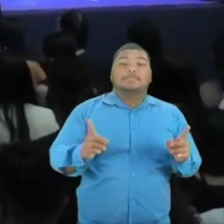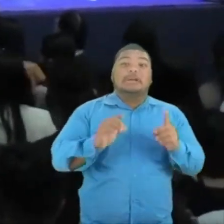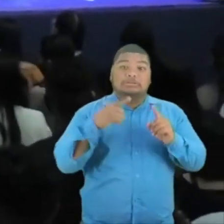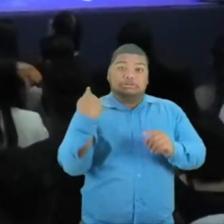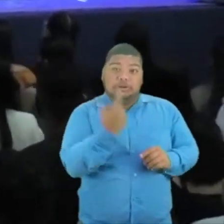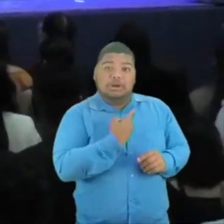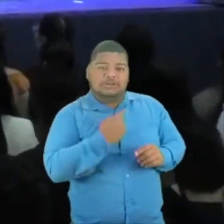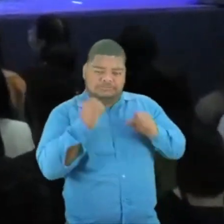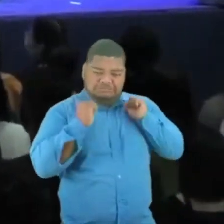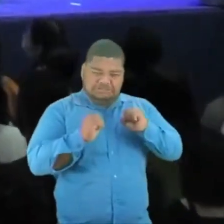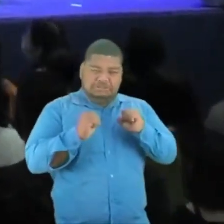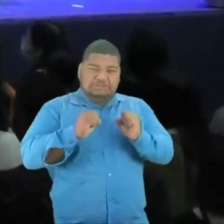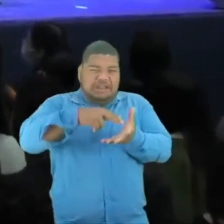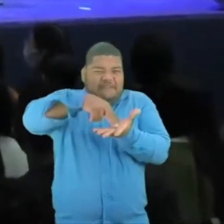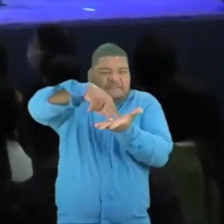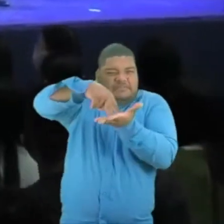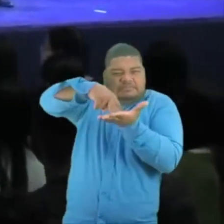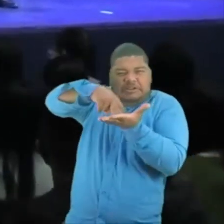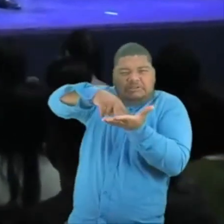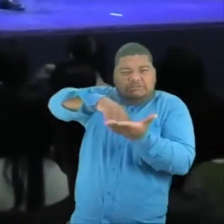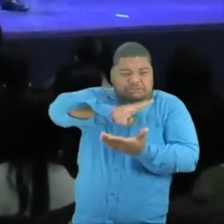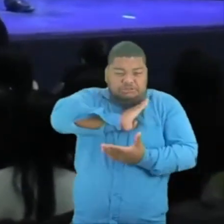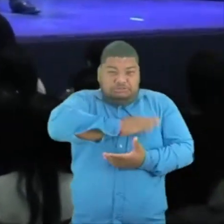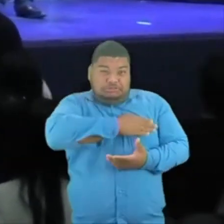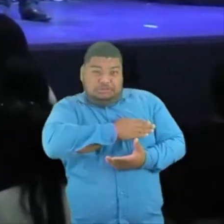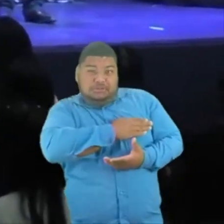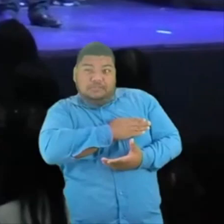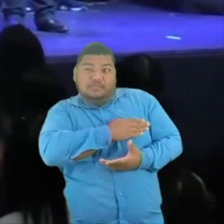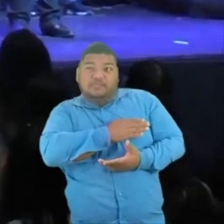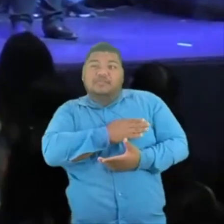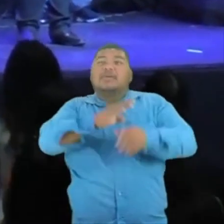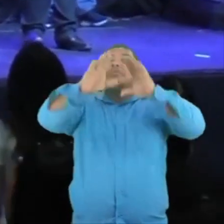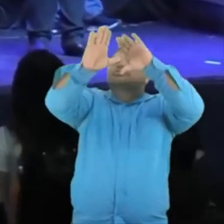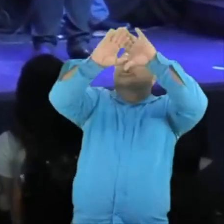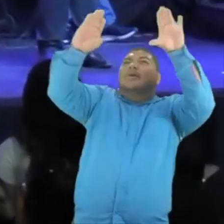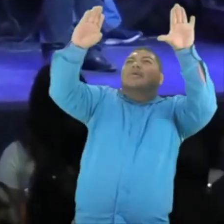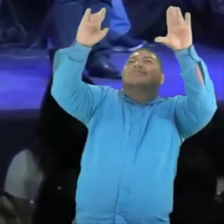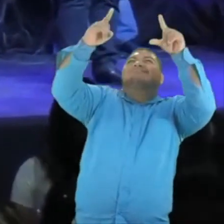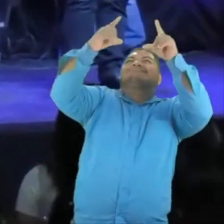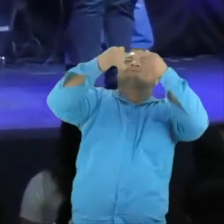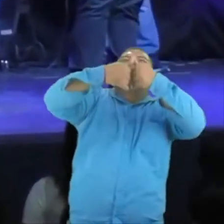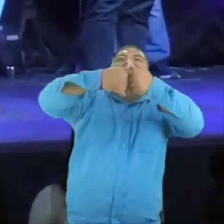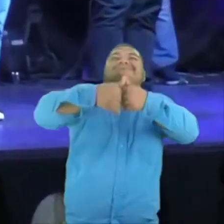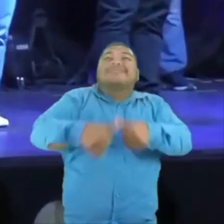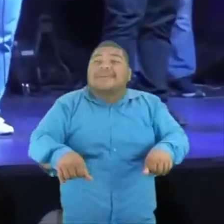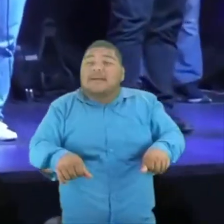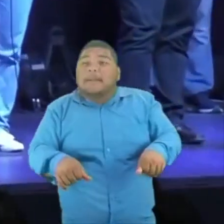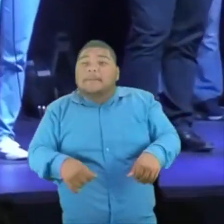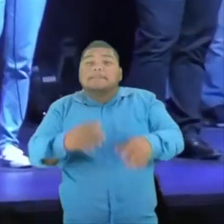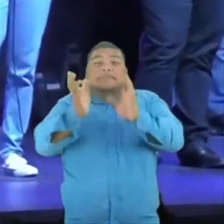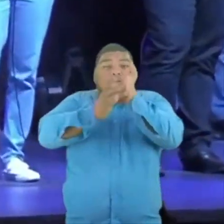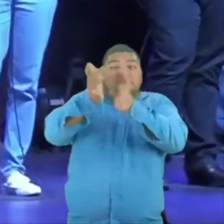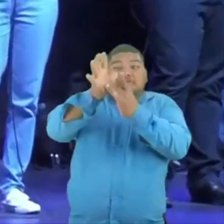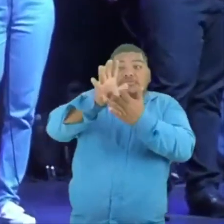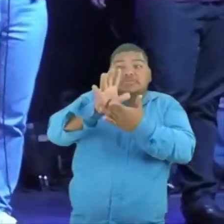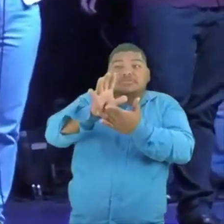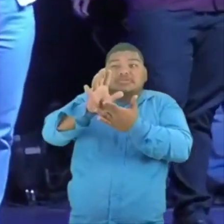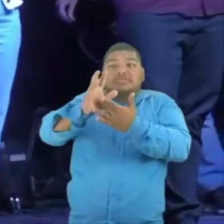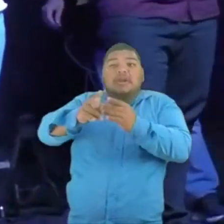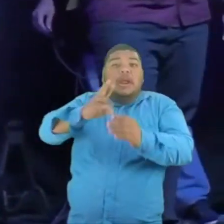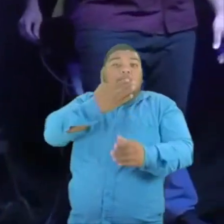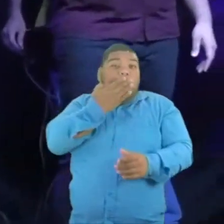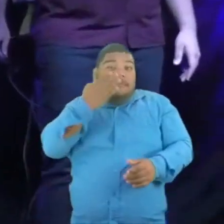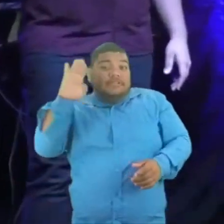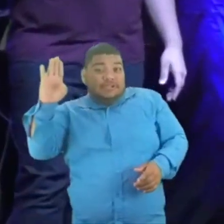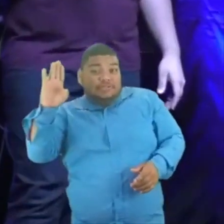Possamos ter bem firmado em nossos corações que o céu é o nosso lugar, porque o Senhor Jesus, quando ascendeu ao céu, prometeu que